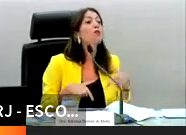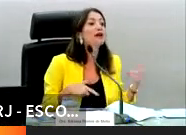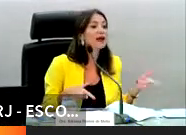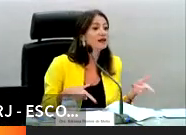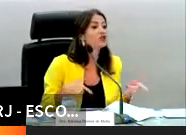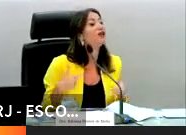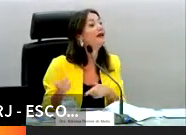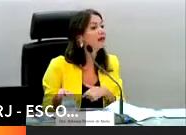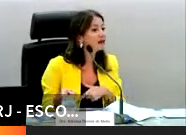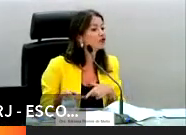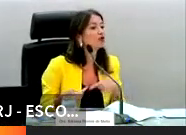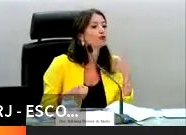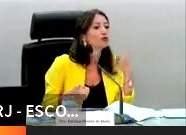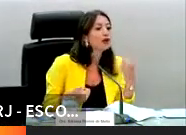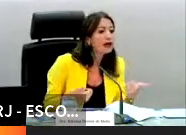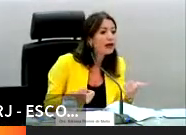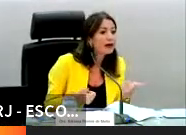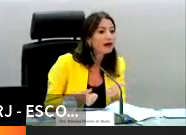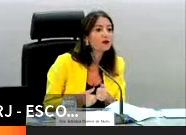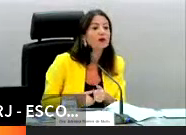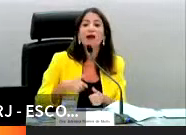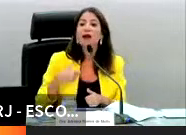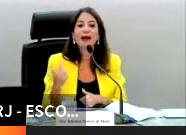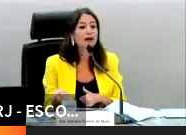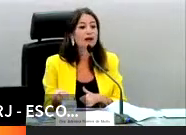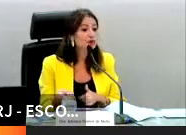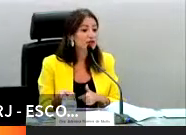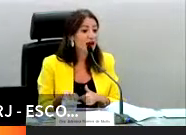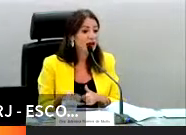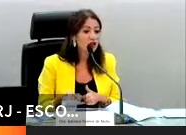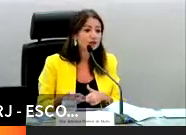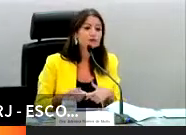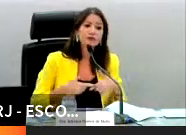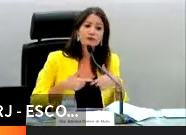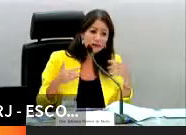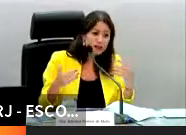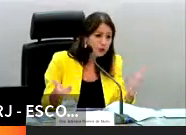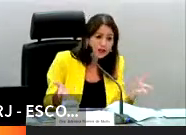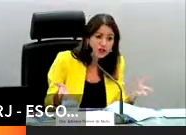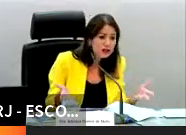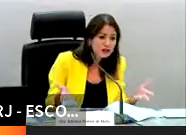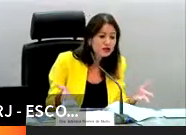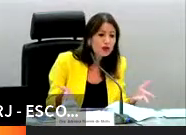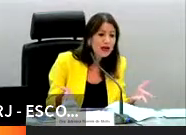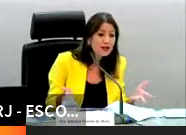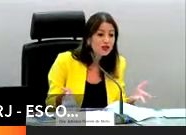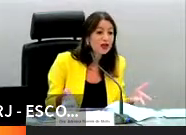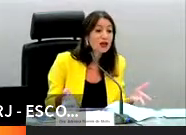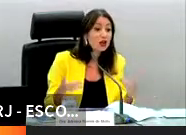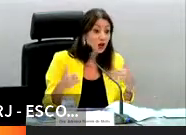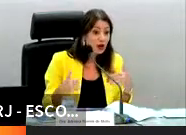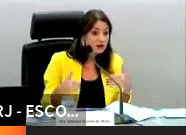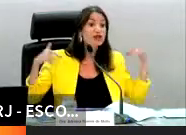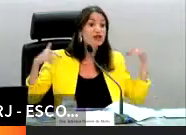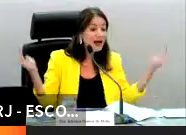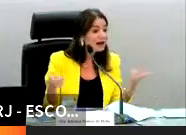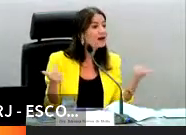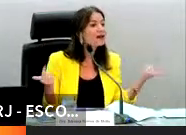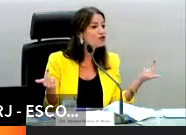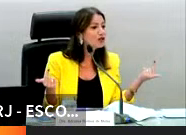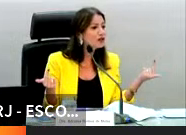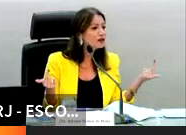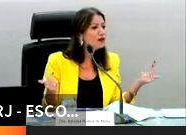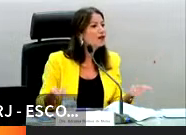autoras mulheres e negras, como Sueli Carneiro, Lélia Gonzalez, e outras tantas mulheres nossas da